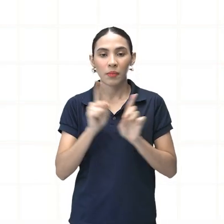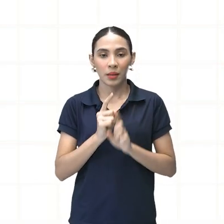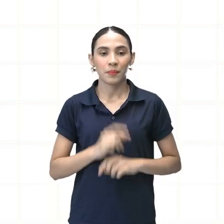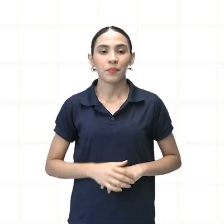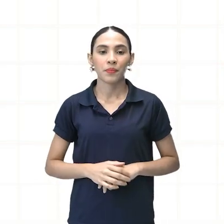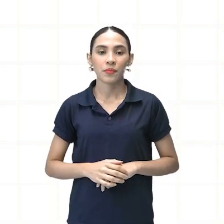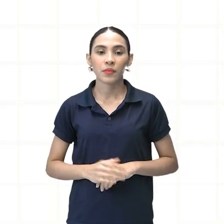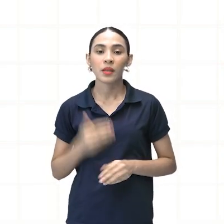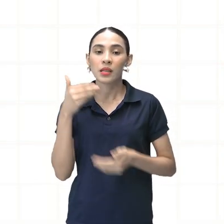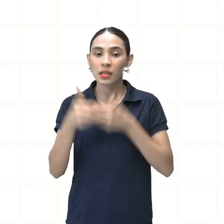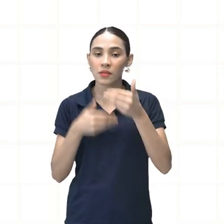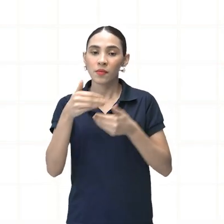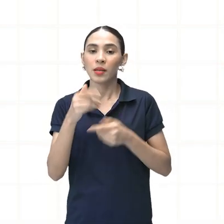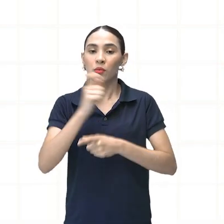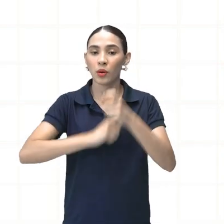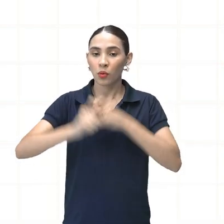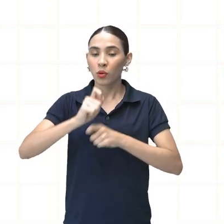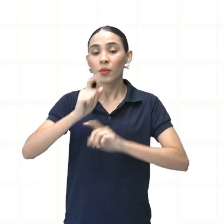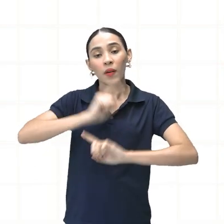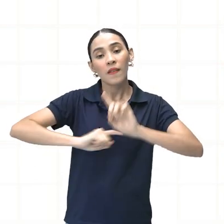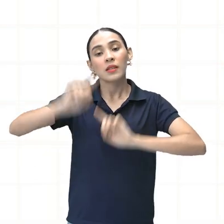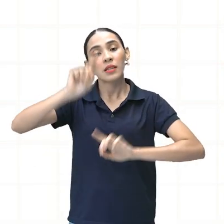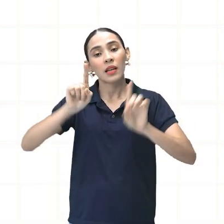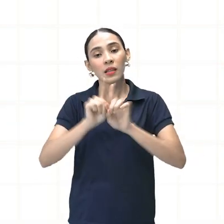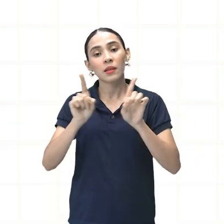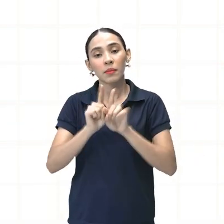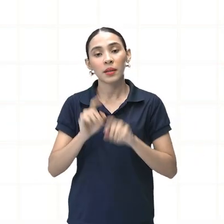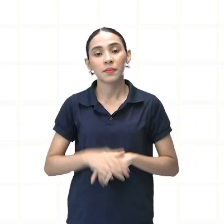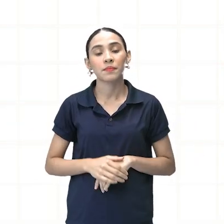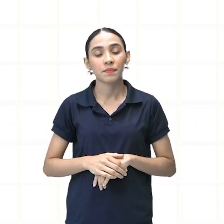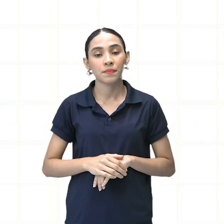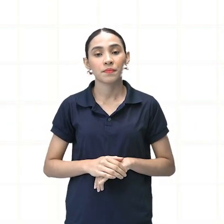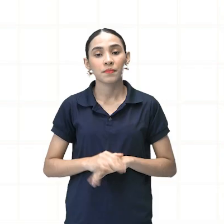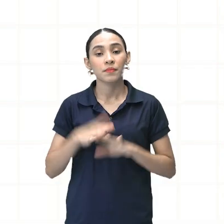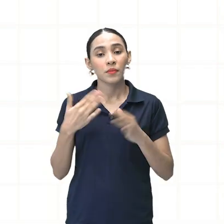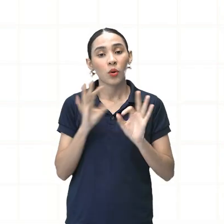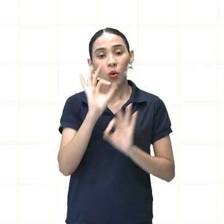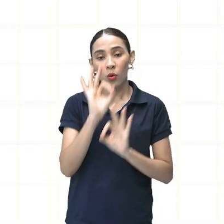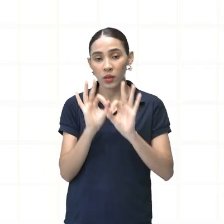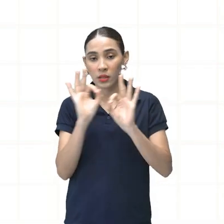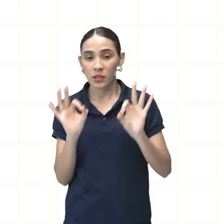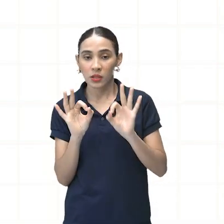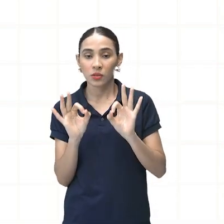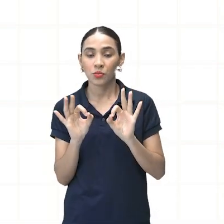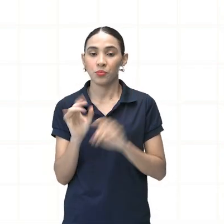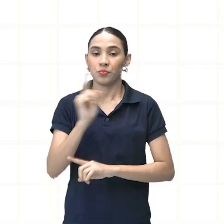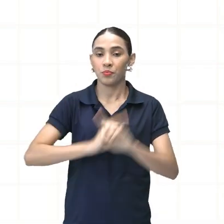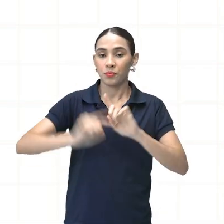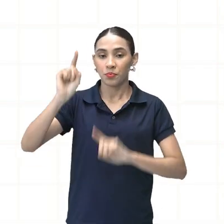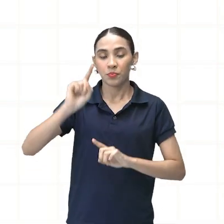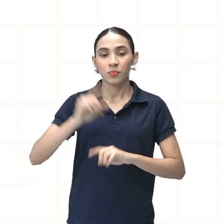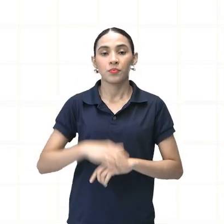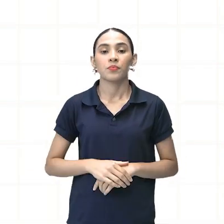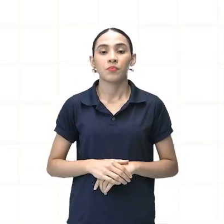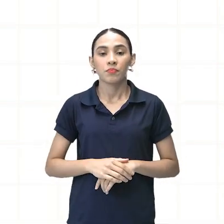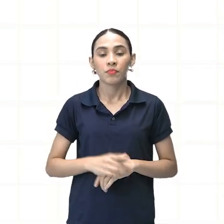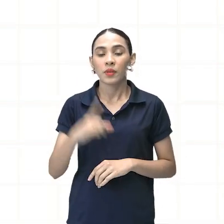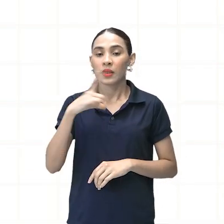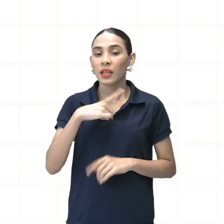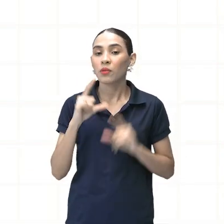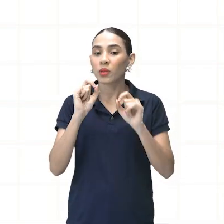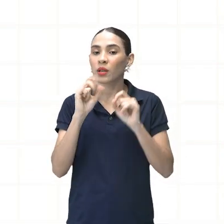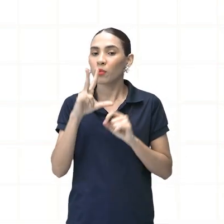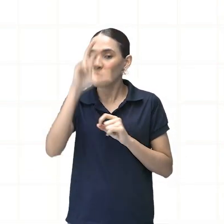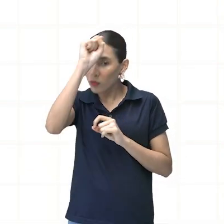complexa. Desenvolvimento econômico avançado, né? Então elas se organizam de forma que o seu desenvolvimento econômico ele tem